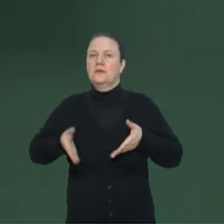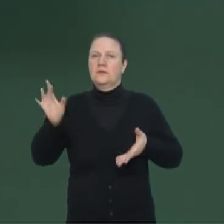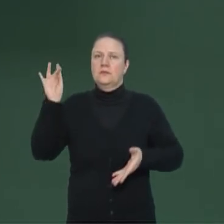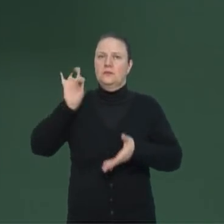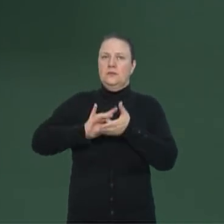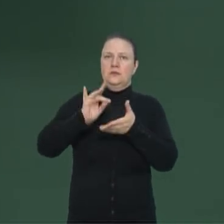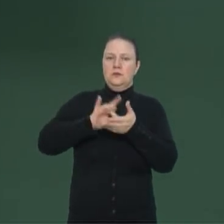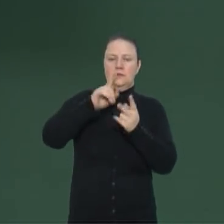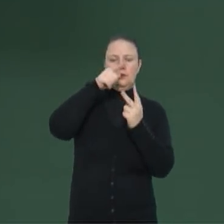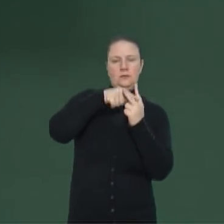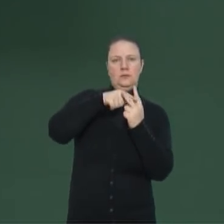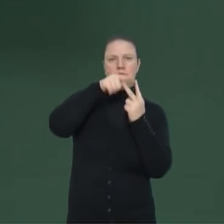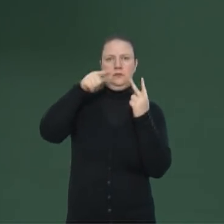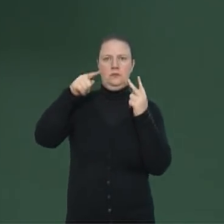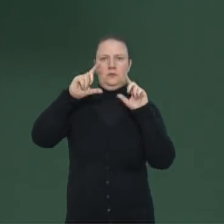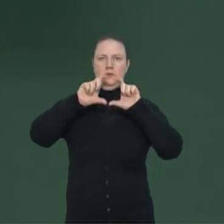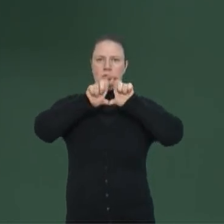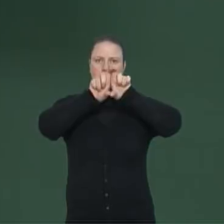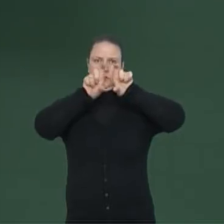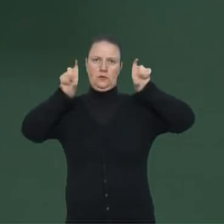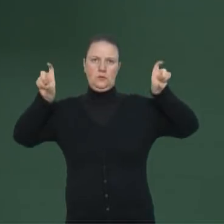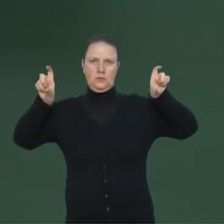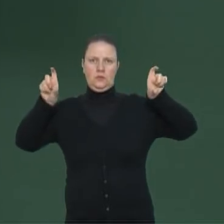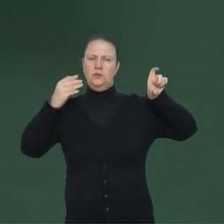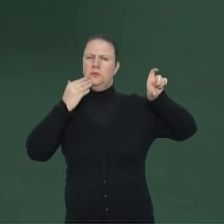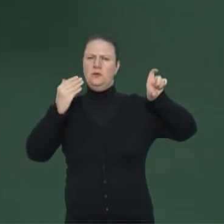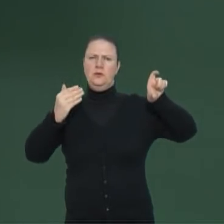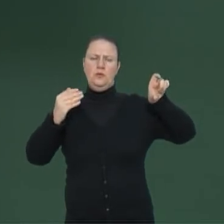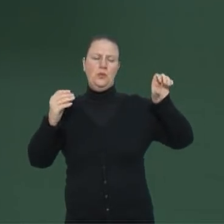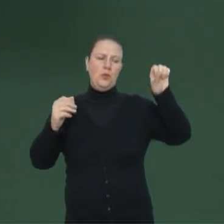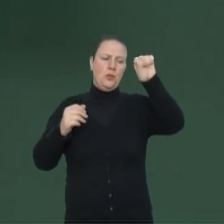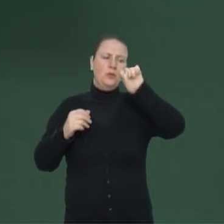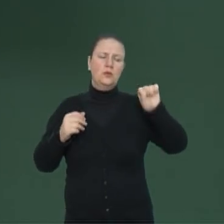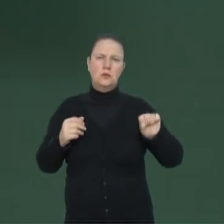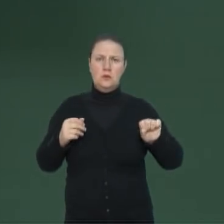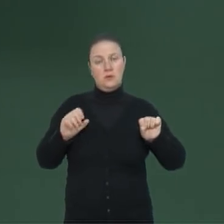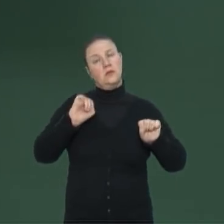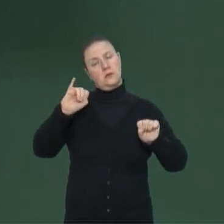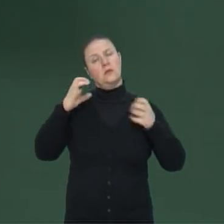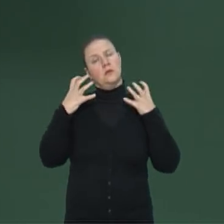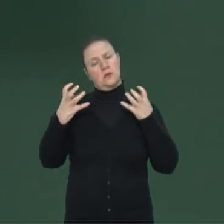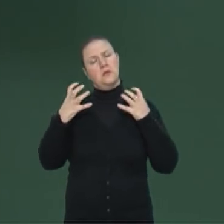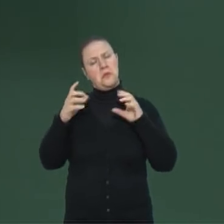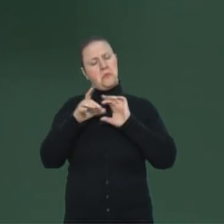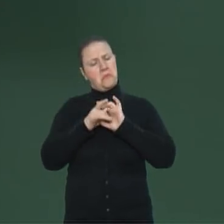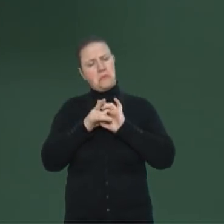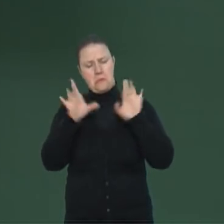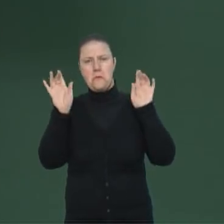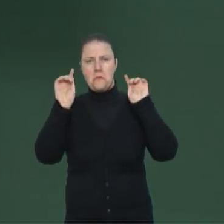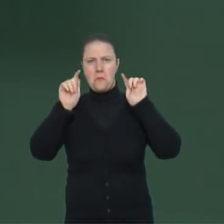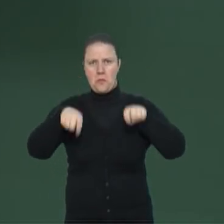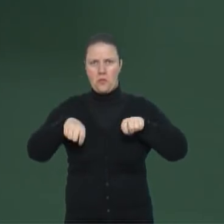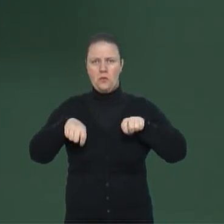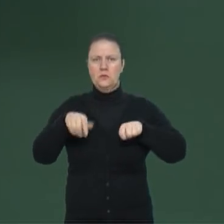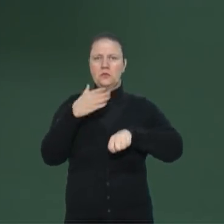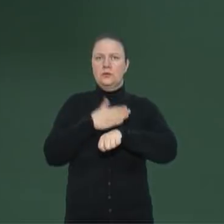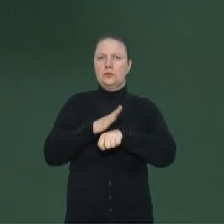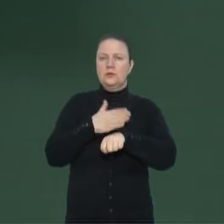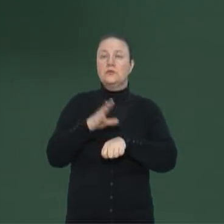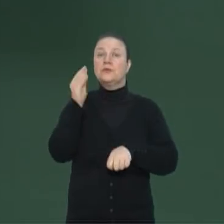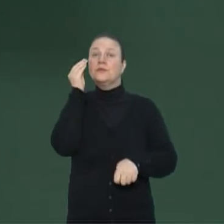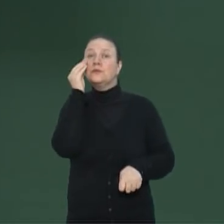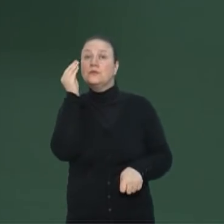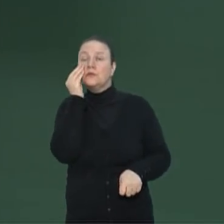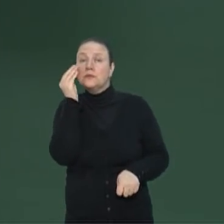aí as raízes dessa equação. Eu não pediu para escrever o conjunto de solução, mas se quiser, não tem problema nenhum, né? Faça, né? Tente